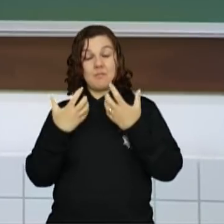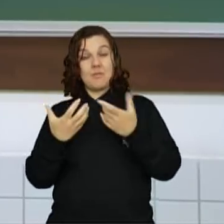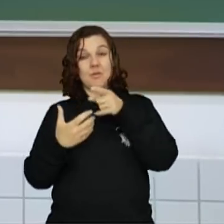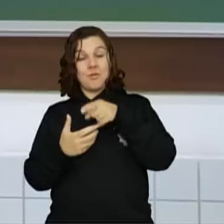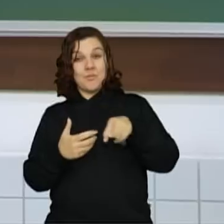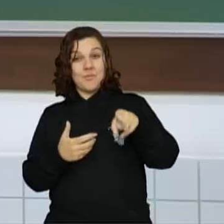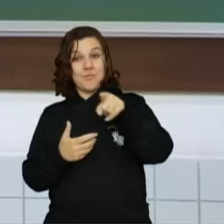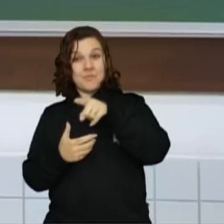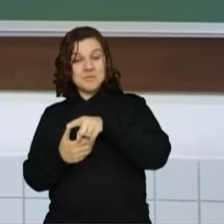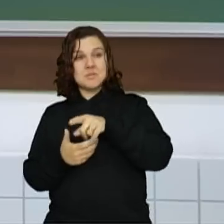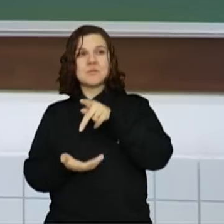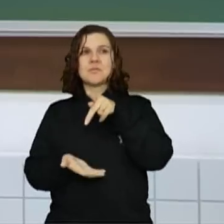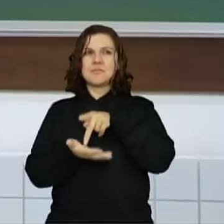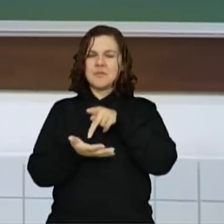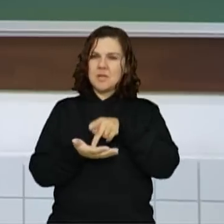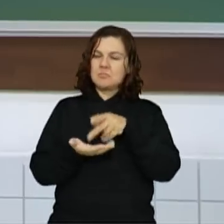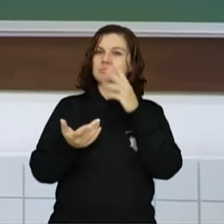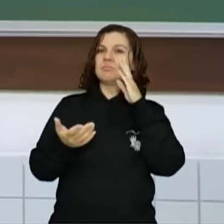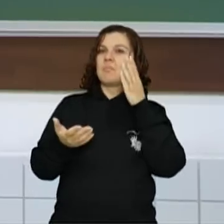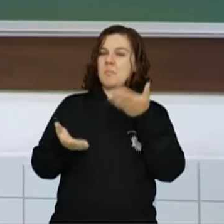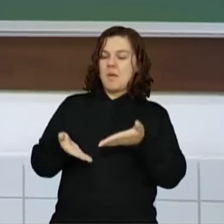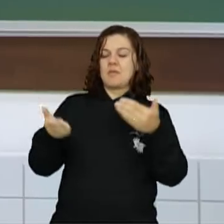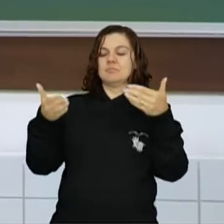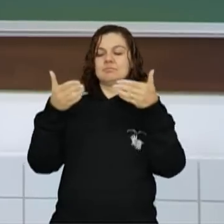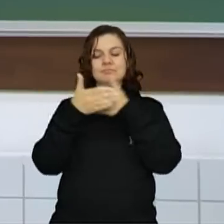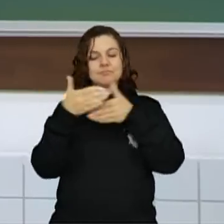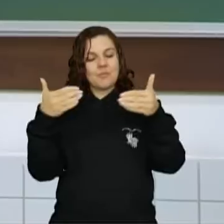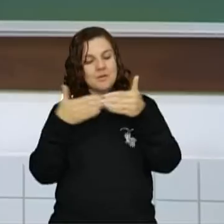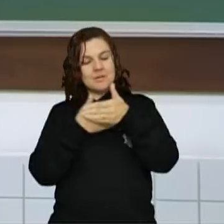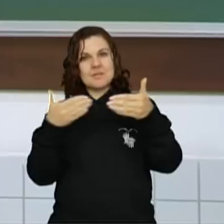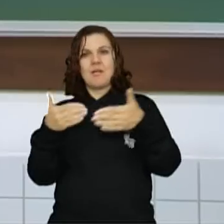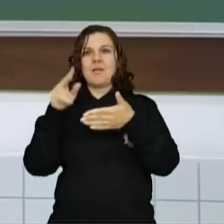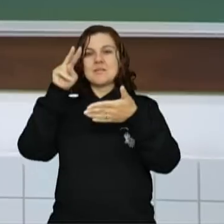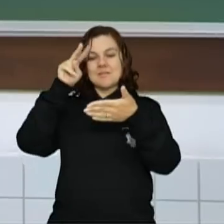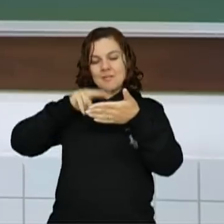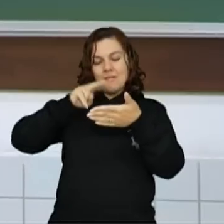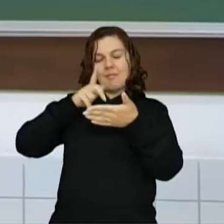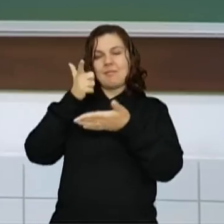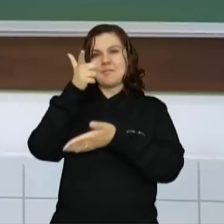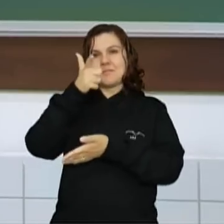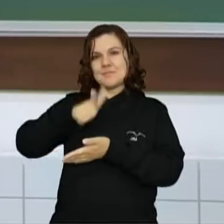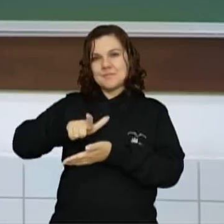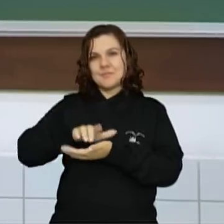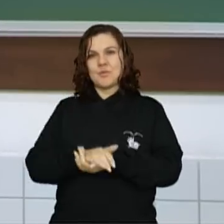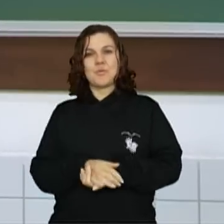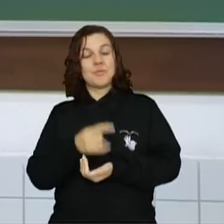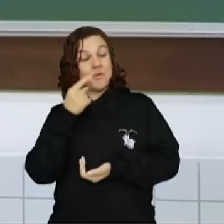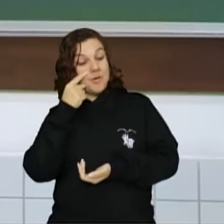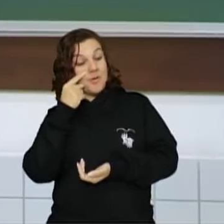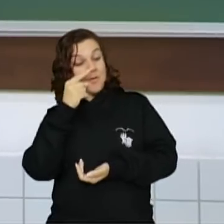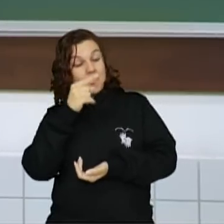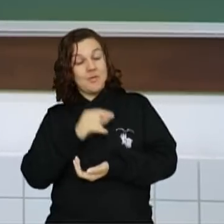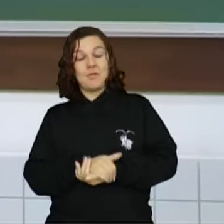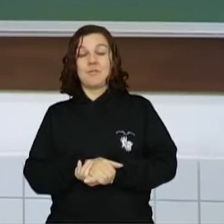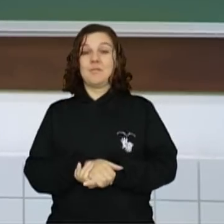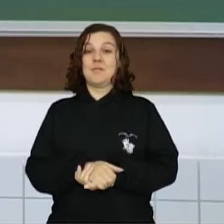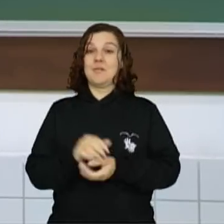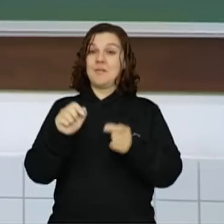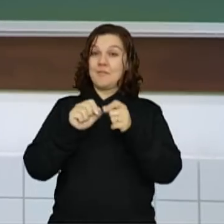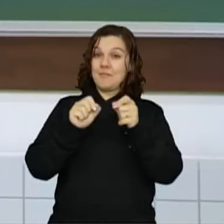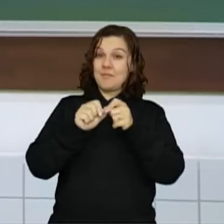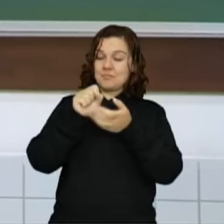vocês realmente peguem os slides novamente, releia, olhe lá,